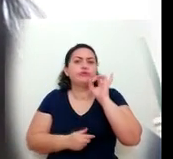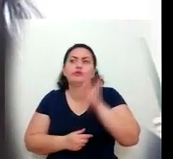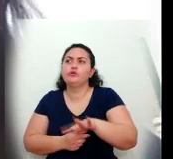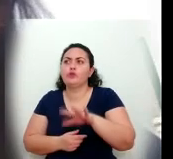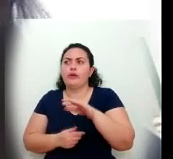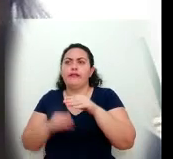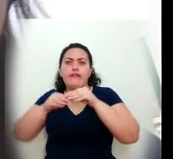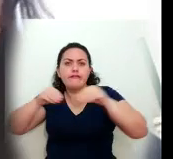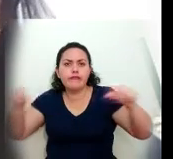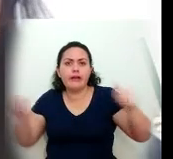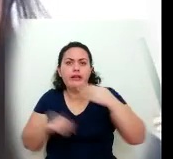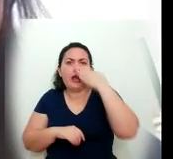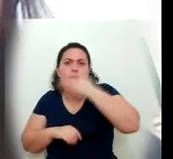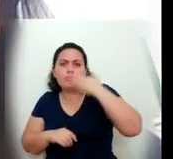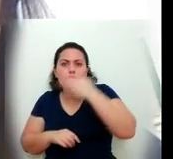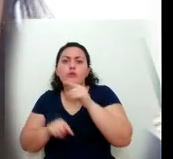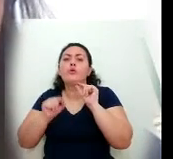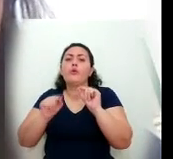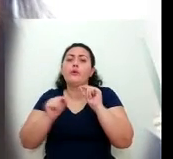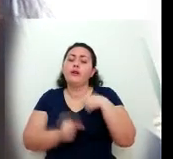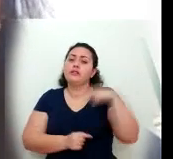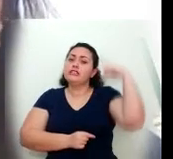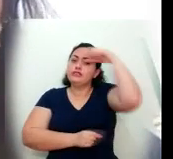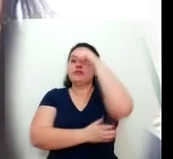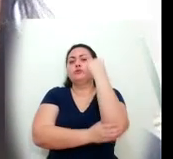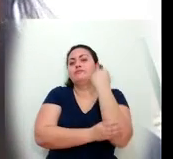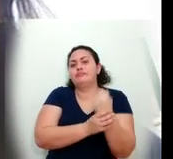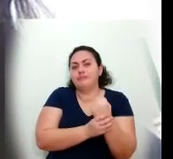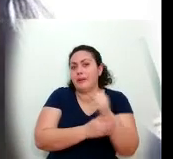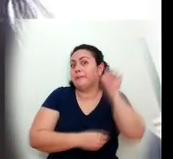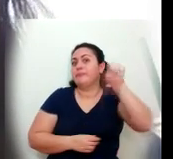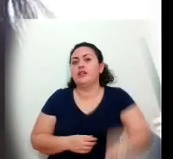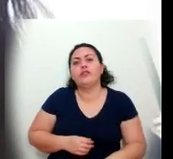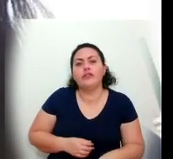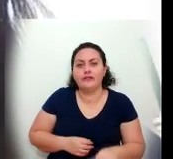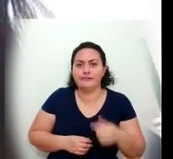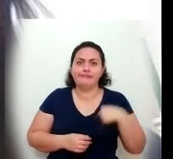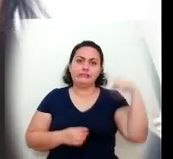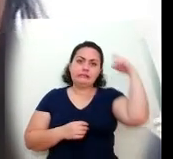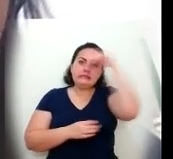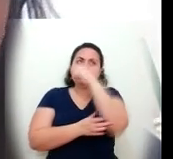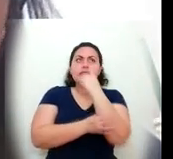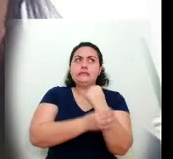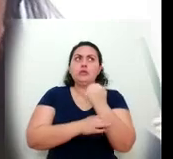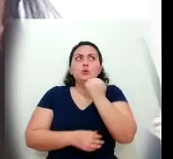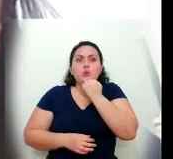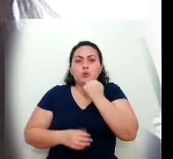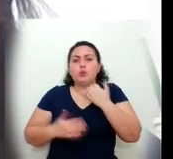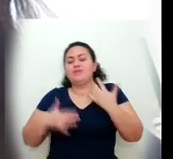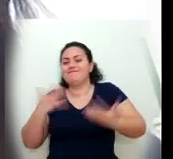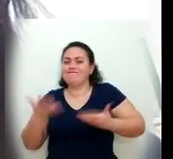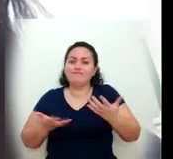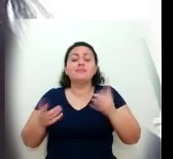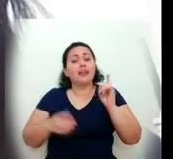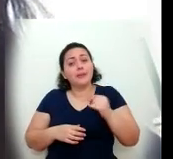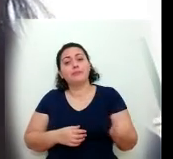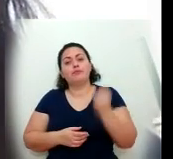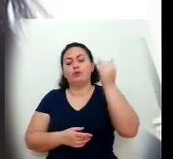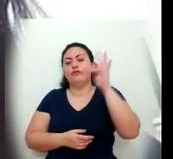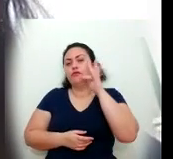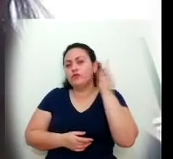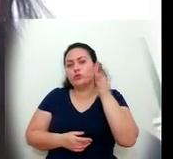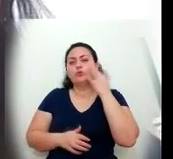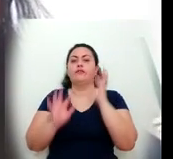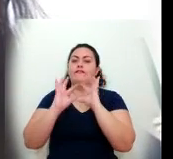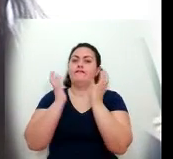é a base só de farináceo e açúcar, a tendência do intestino é ficar pior ainda, né? Então a importância de incluir